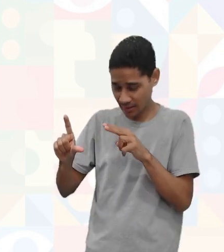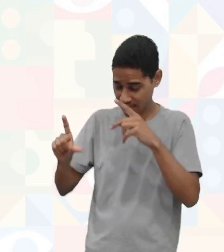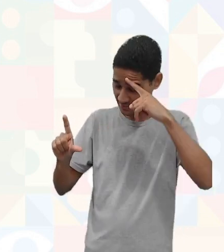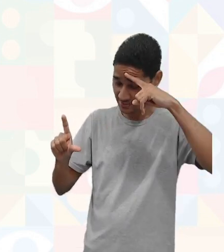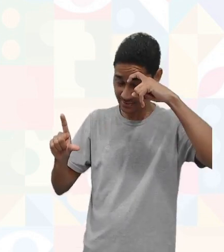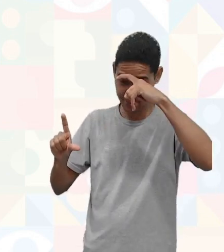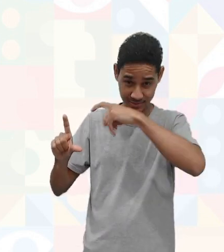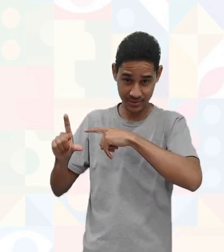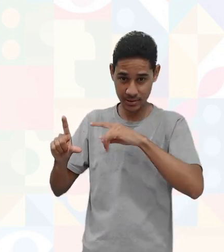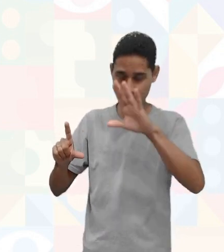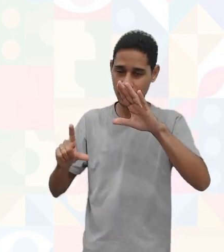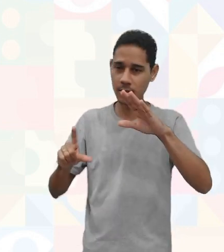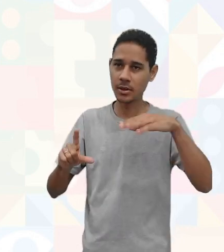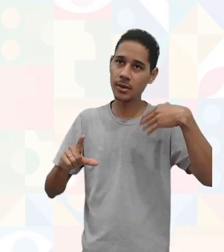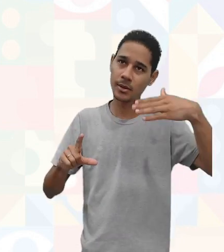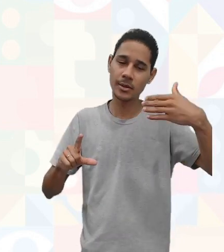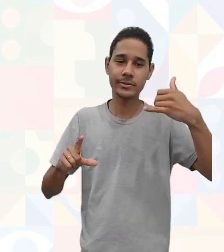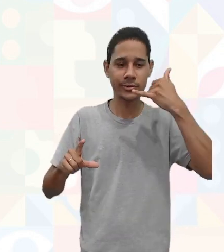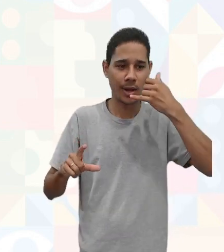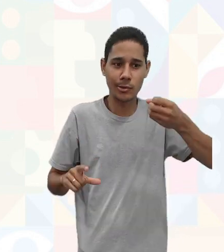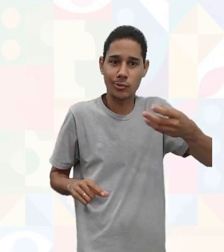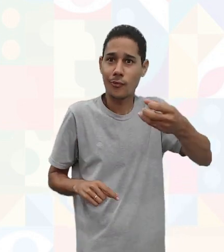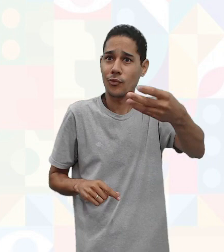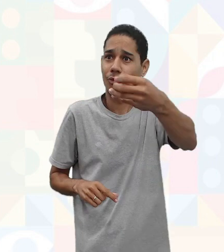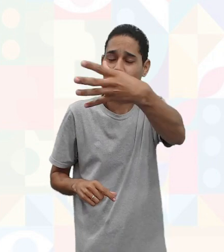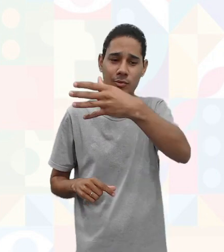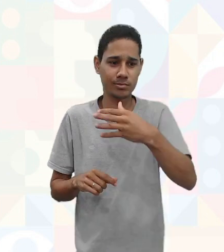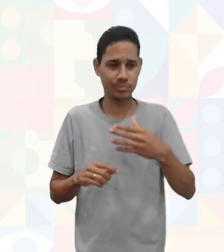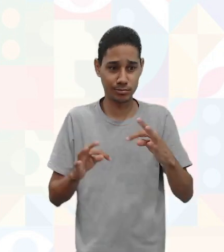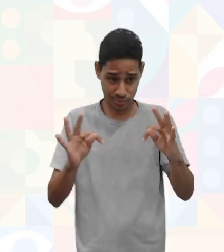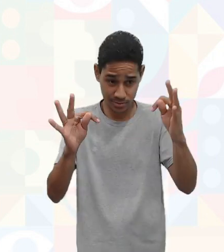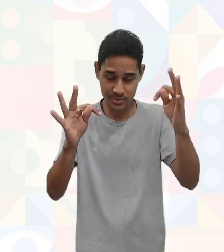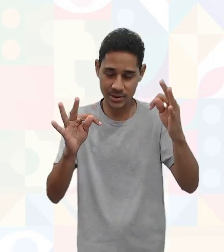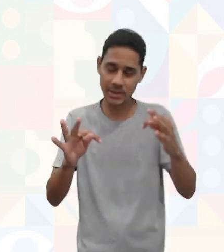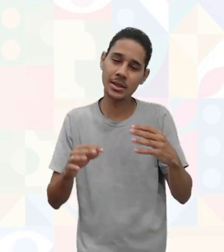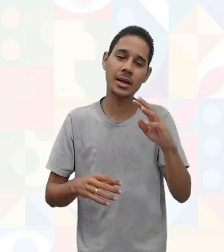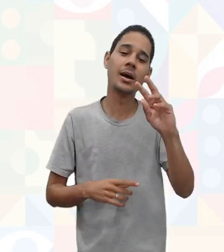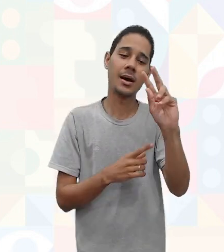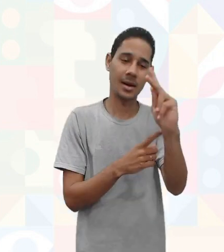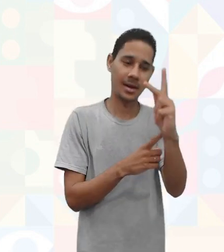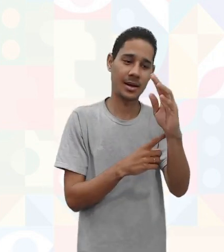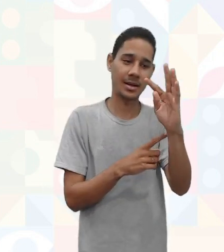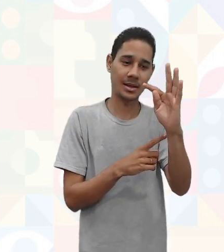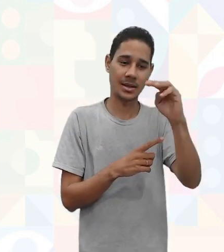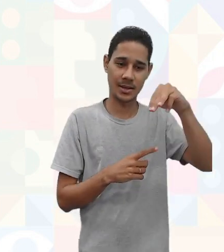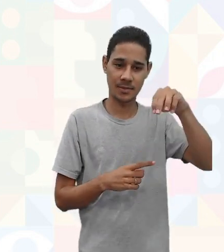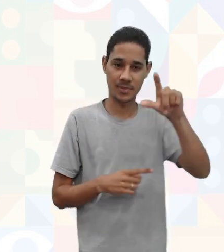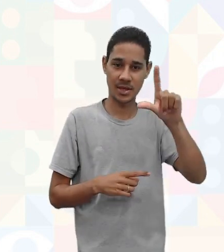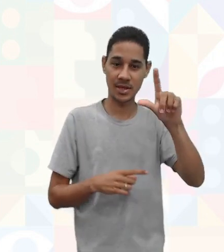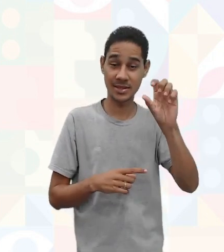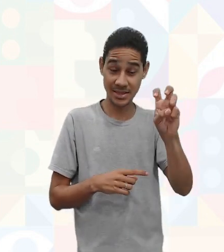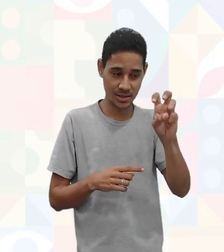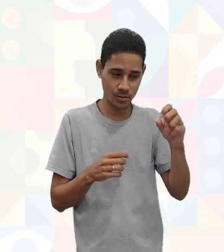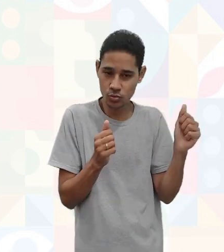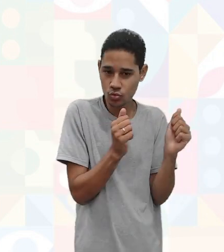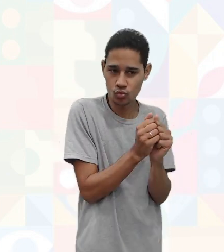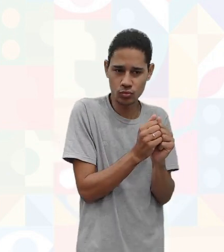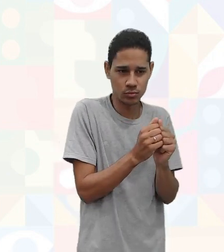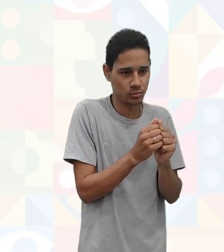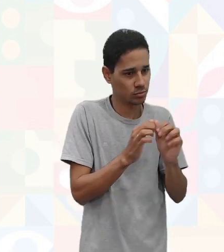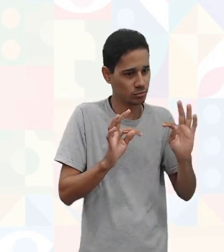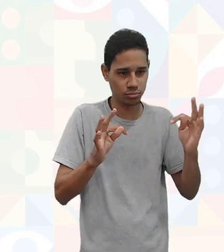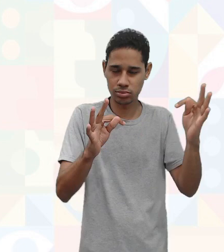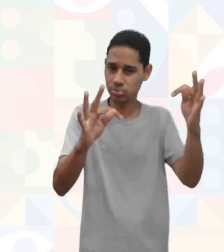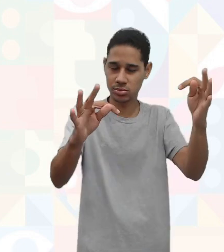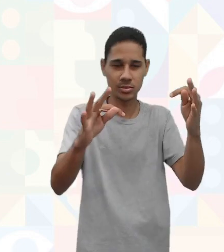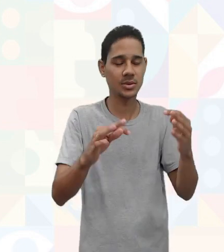com o advento dos smartphones mais modernos e tal, o HTML5 acompanha essa tendência aí, tá? Palavra-chave